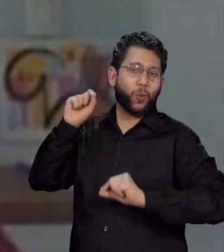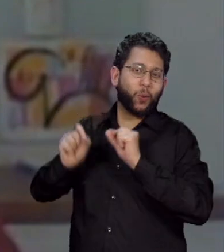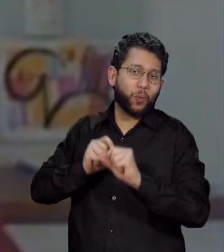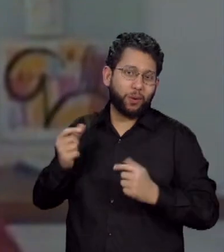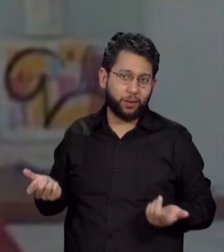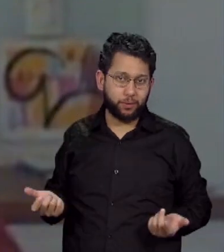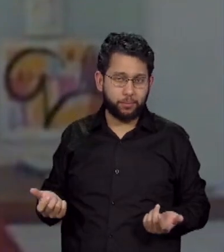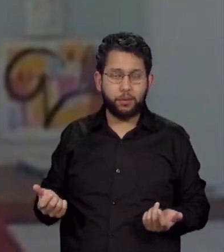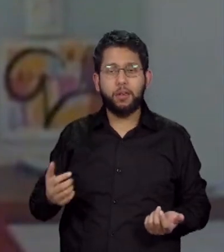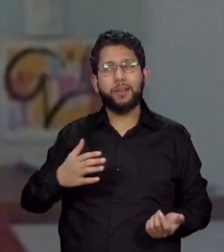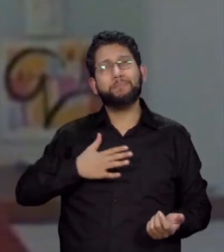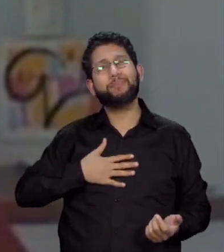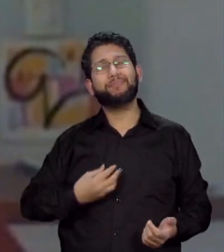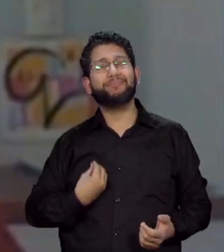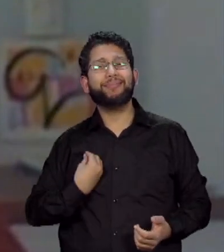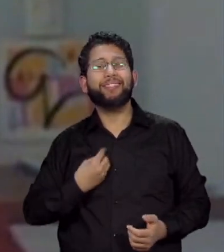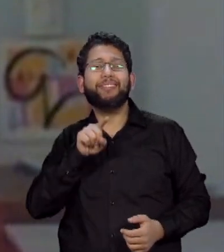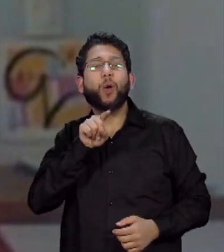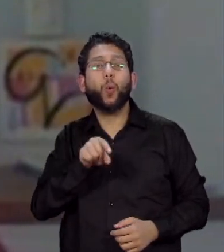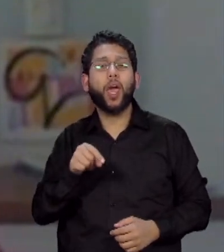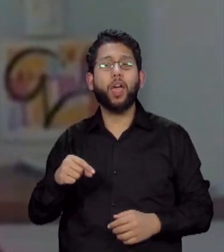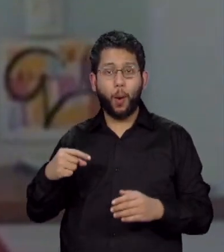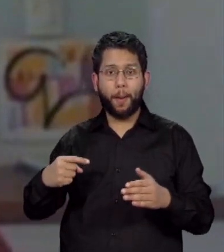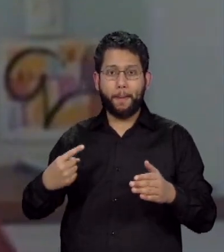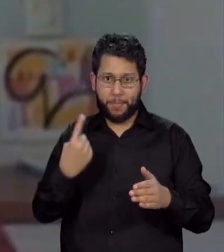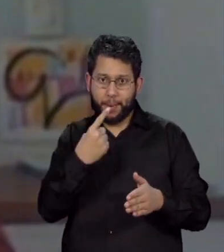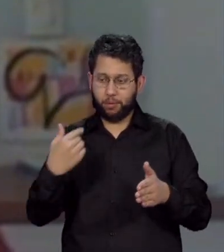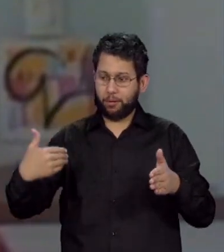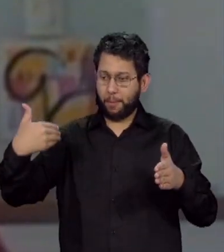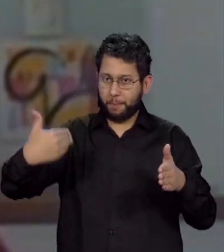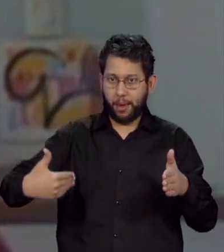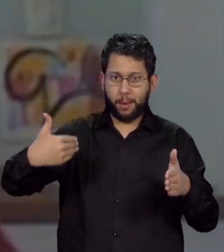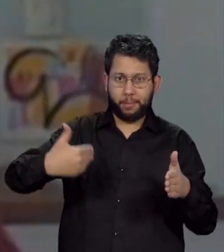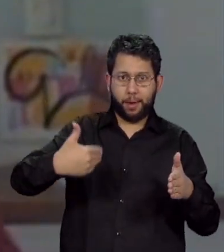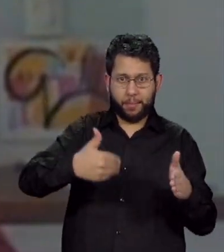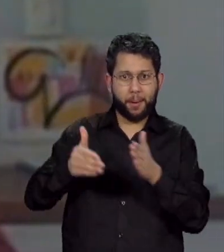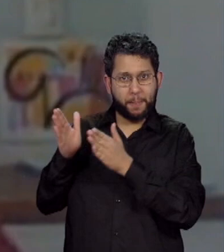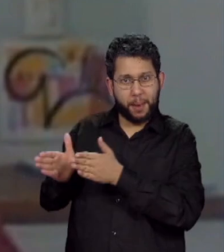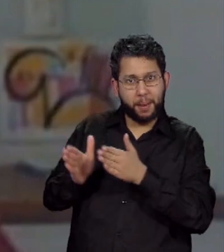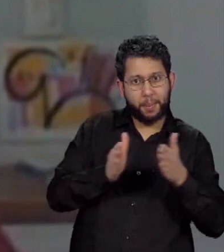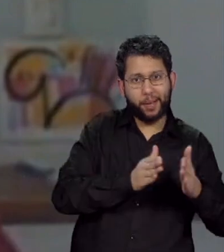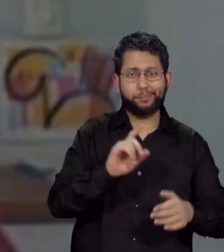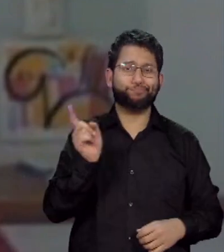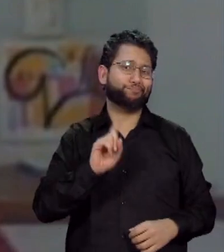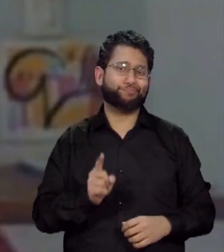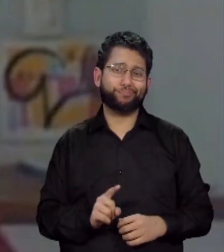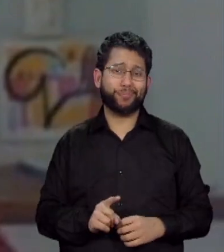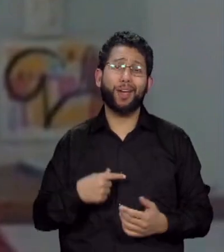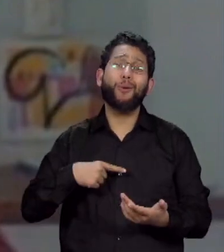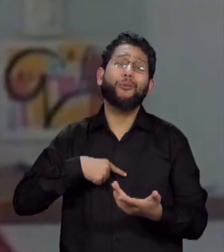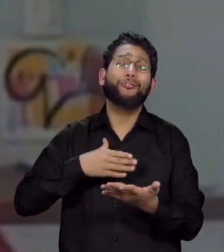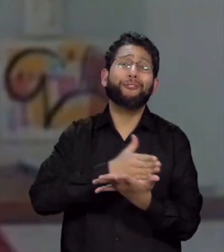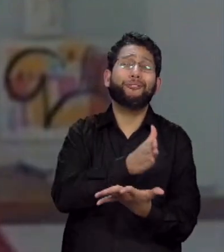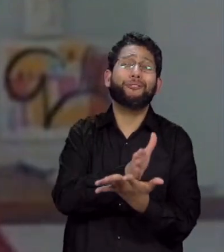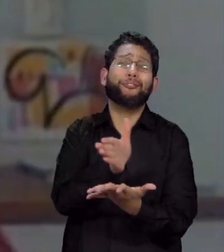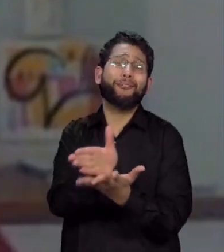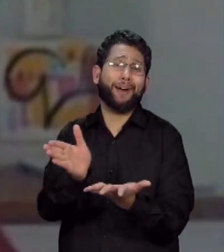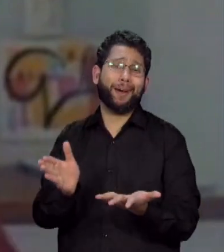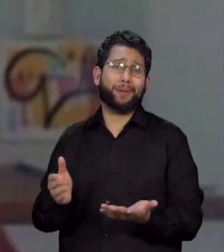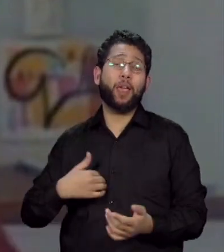talvez ela não foi muito linear, né, em termos de formação. Eu sempre gostei muito